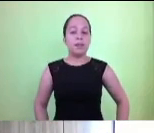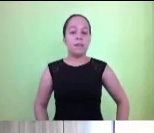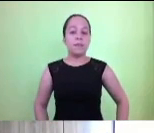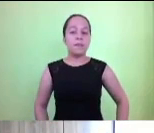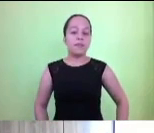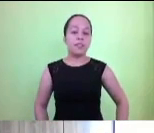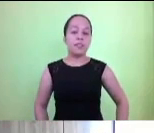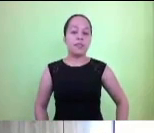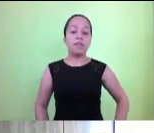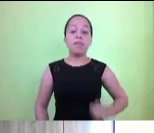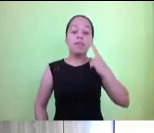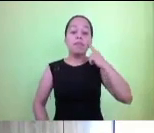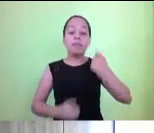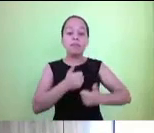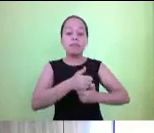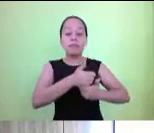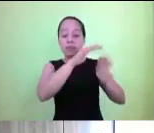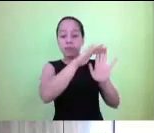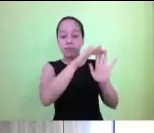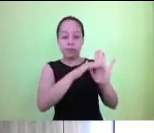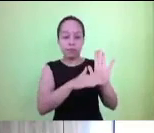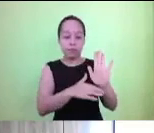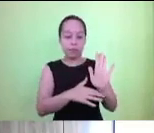Vamos gerar a lista.